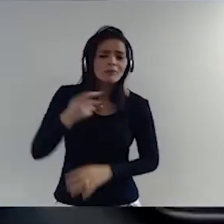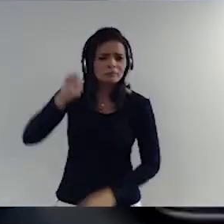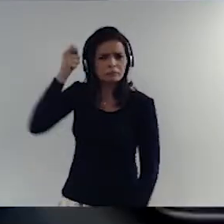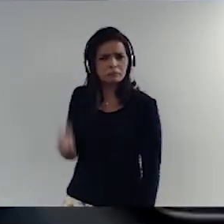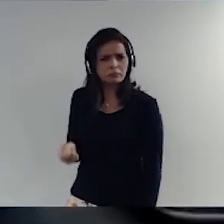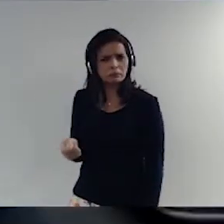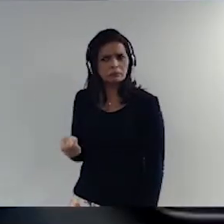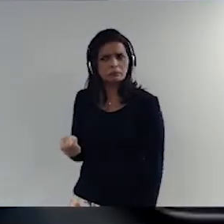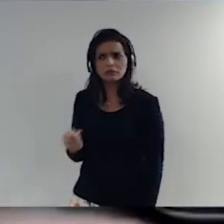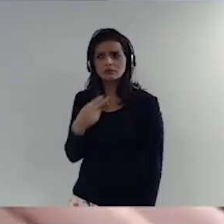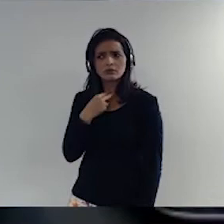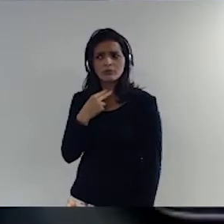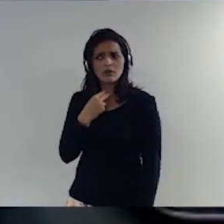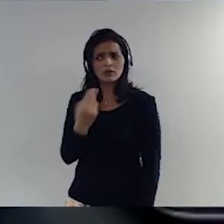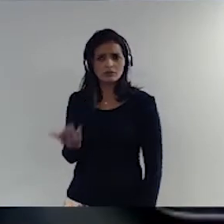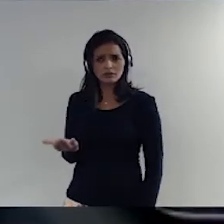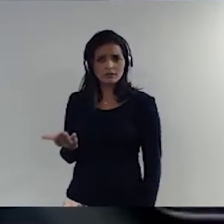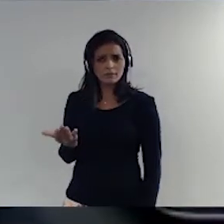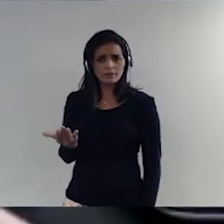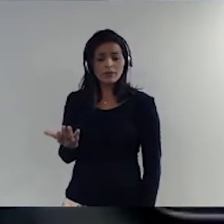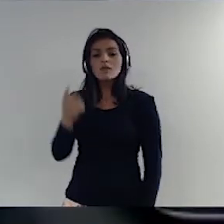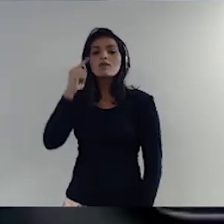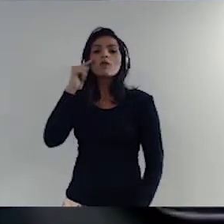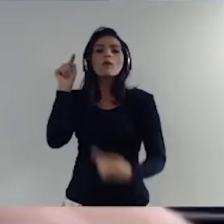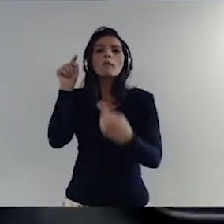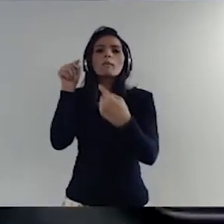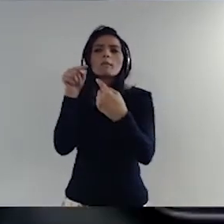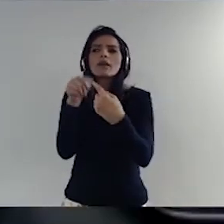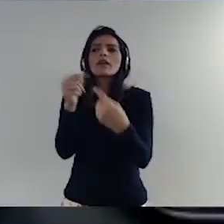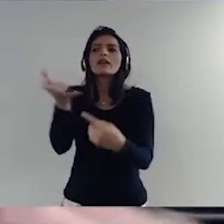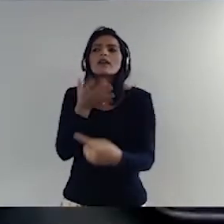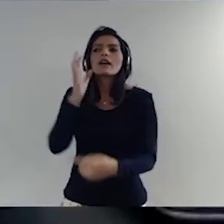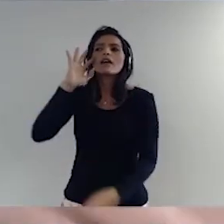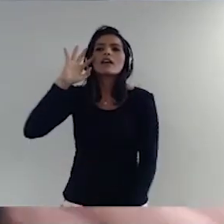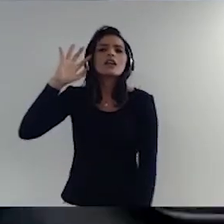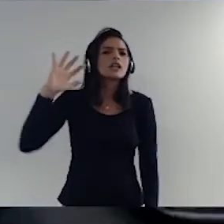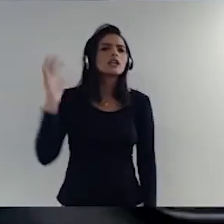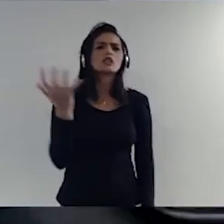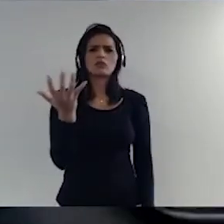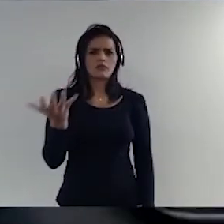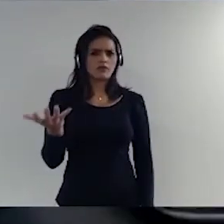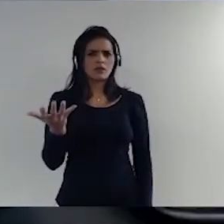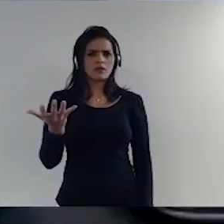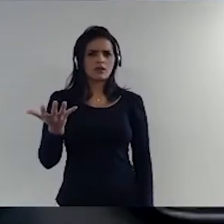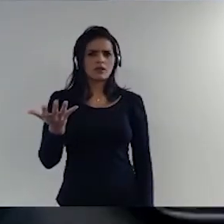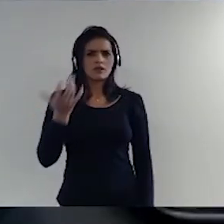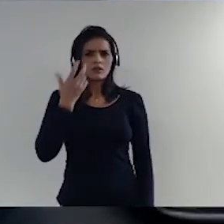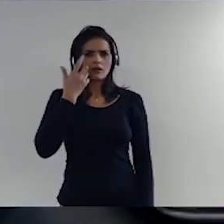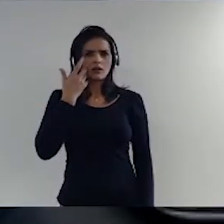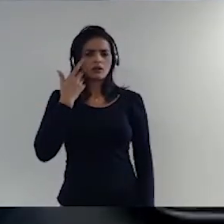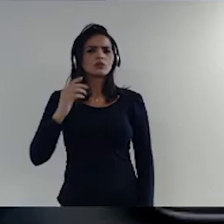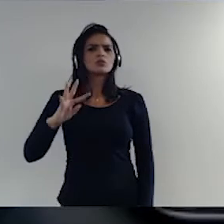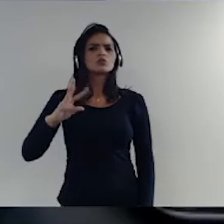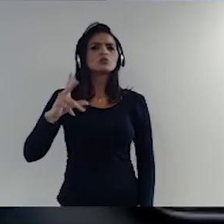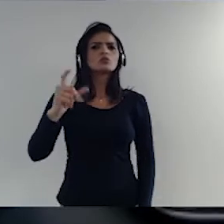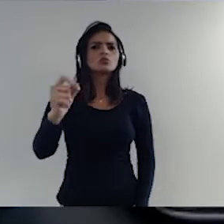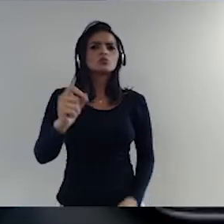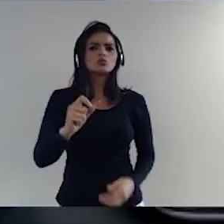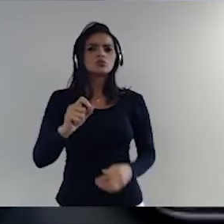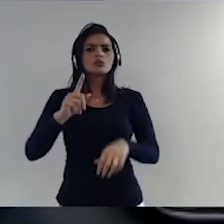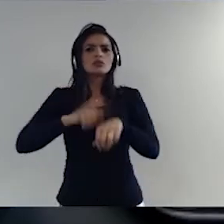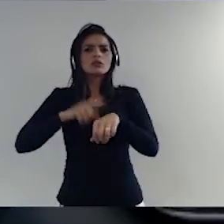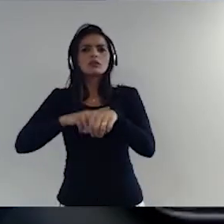as coisas na ânsia de pretender resolver com boa intenção aquilo que precisa